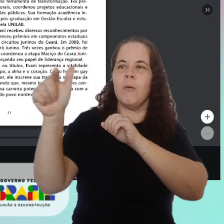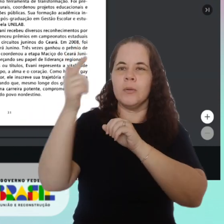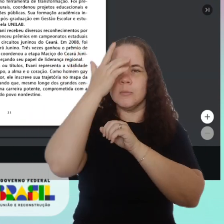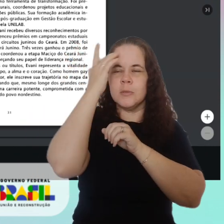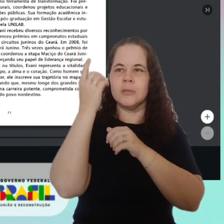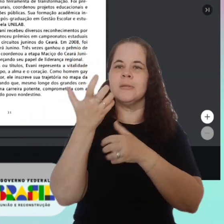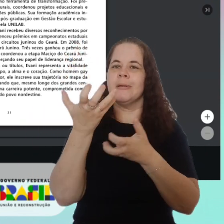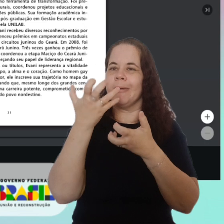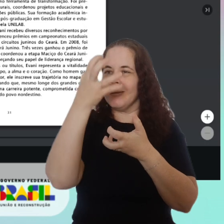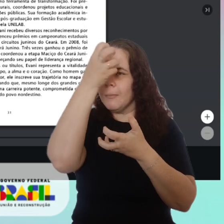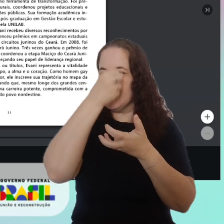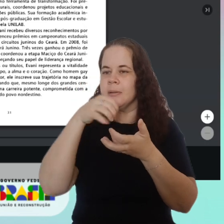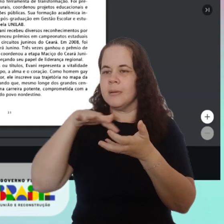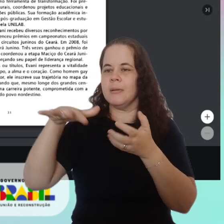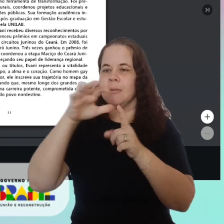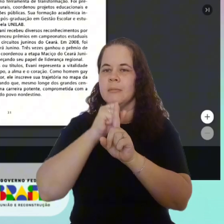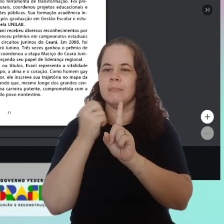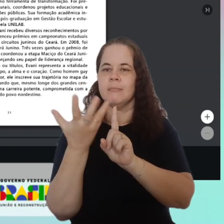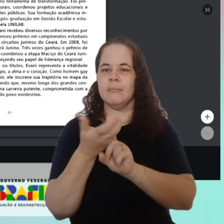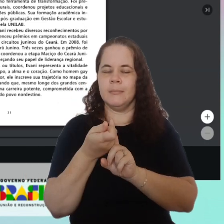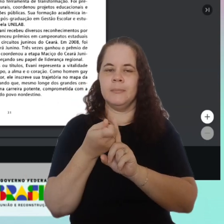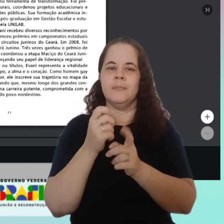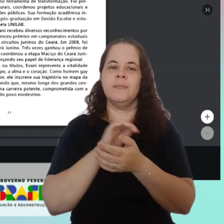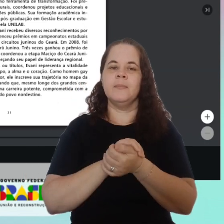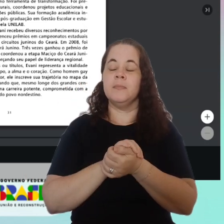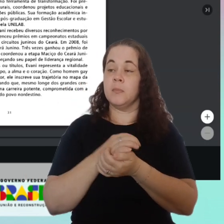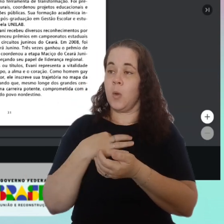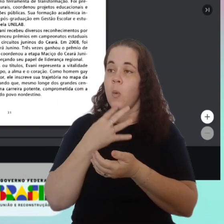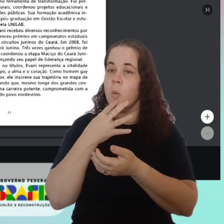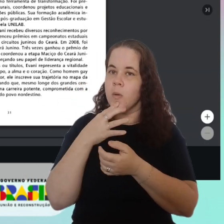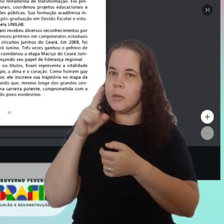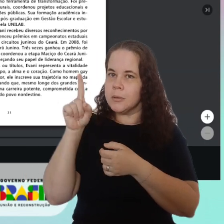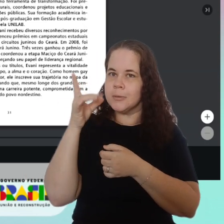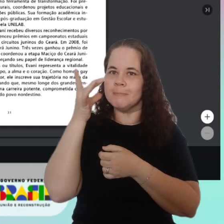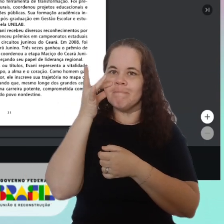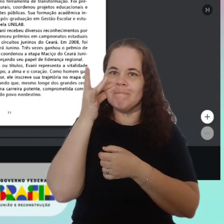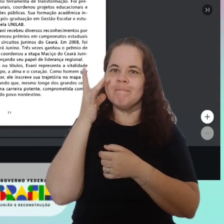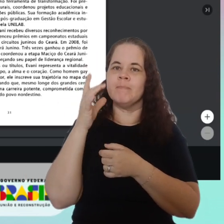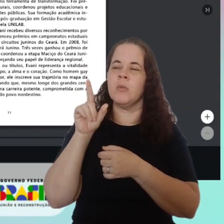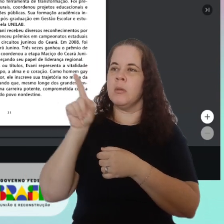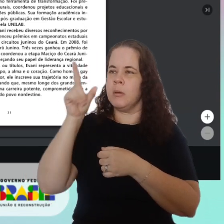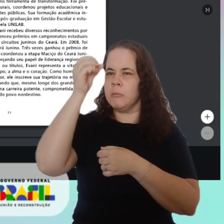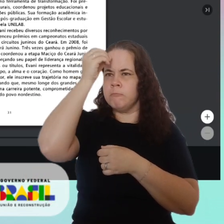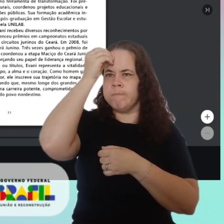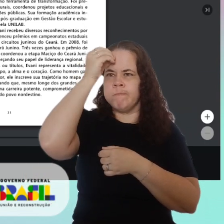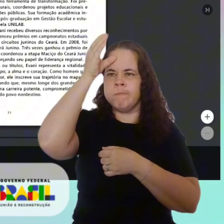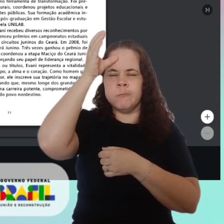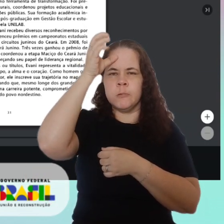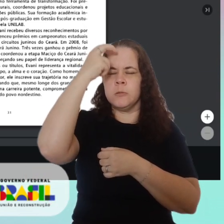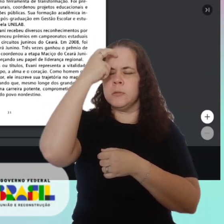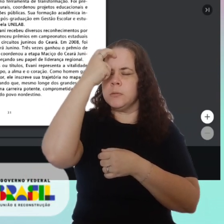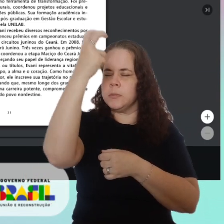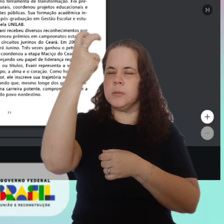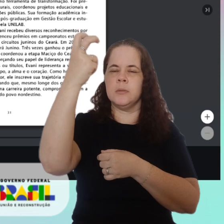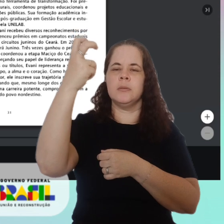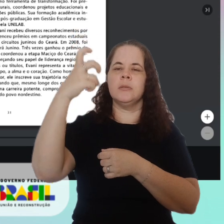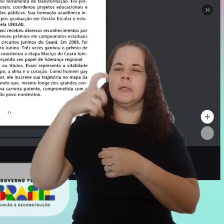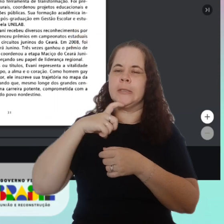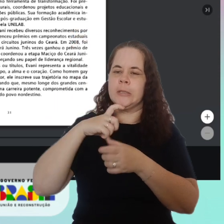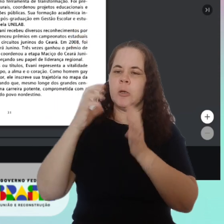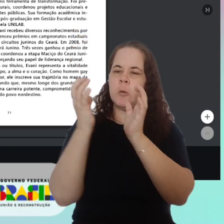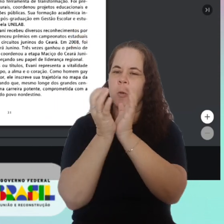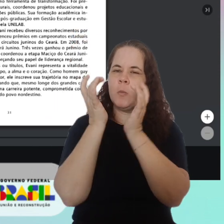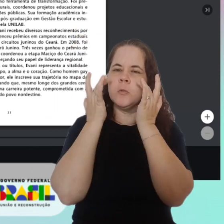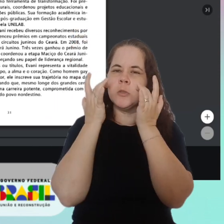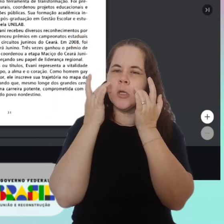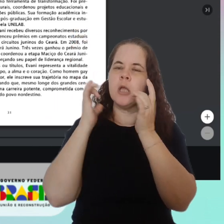conheço pessoalmente, um artista de muito conhecimento e de muita articulação. Ele tem um grupo de